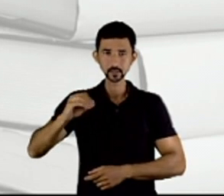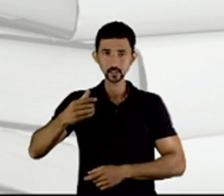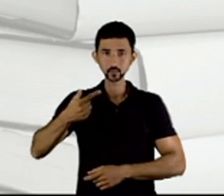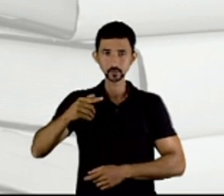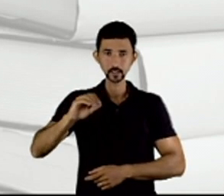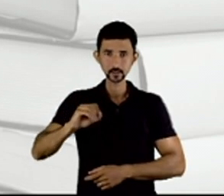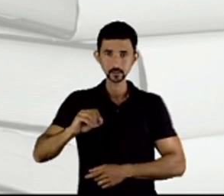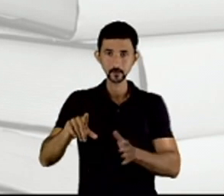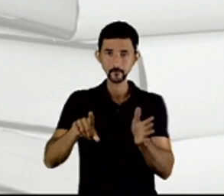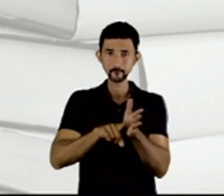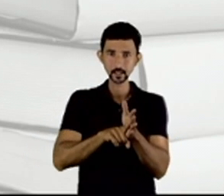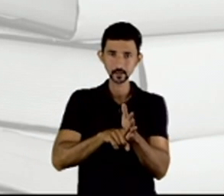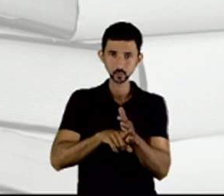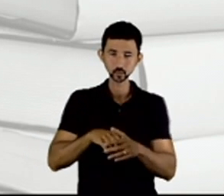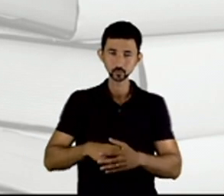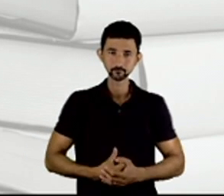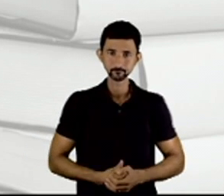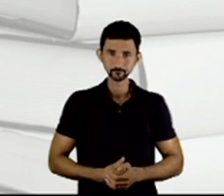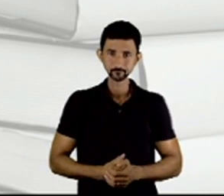5.670,707070 menos